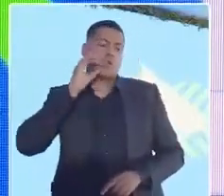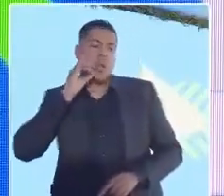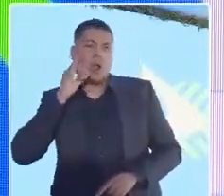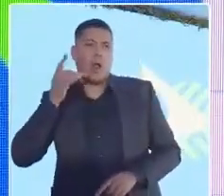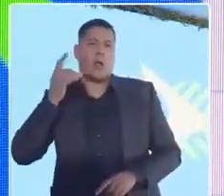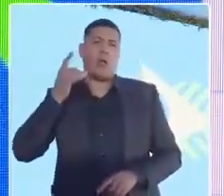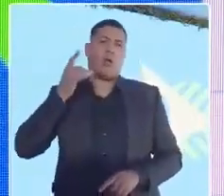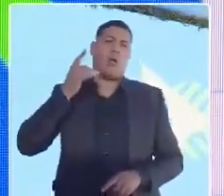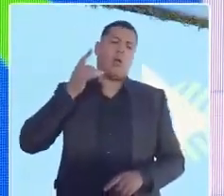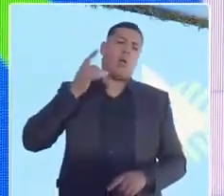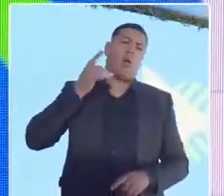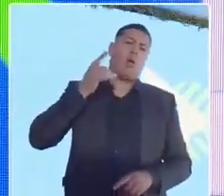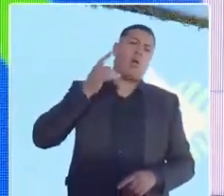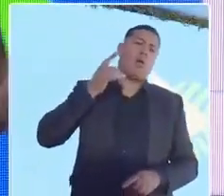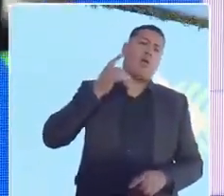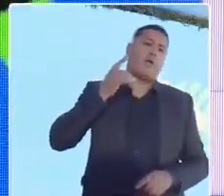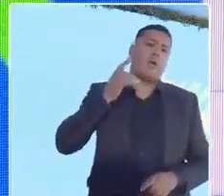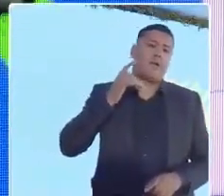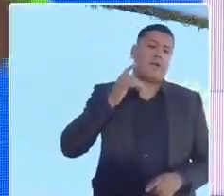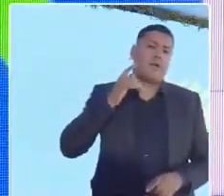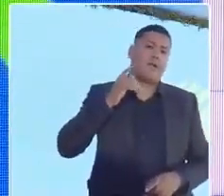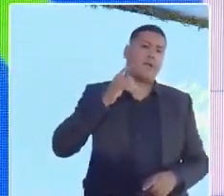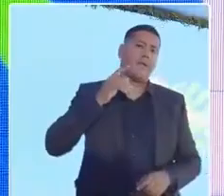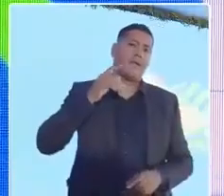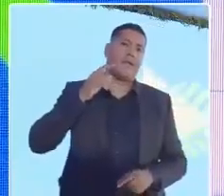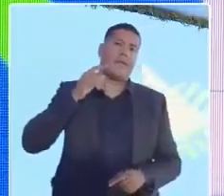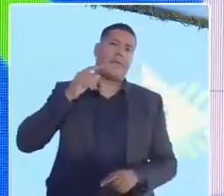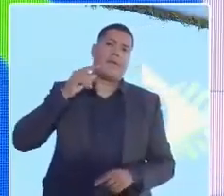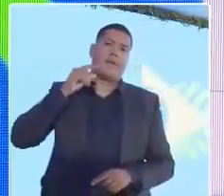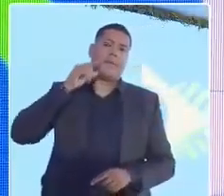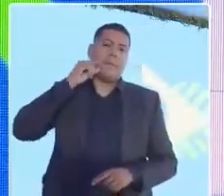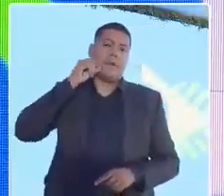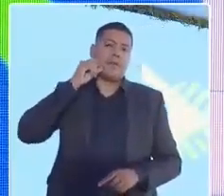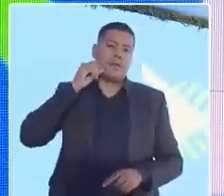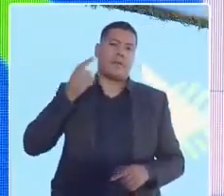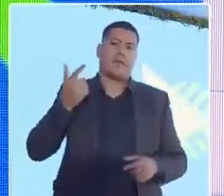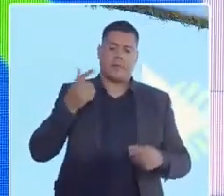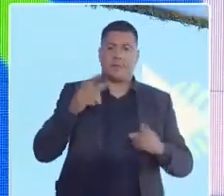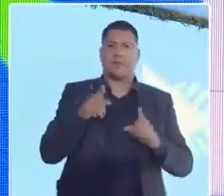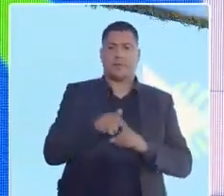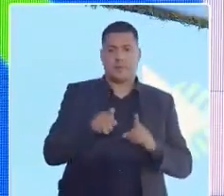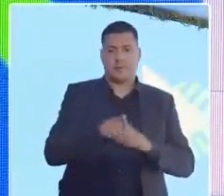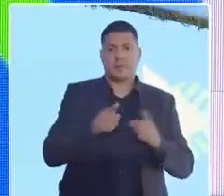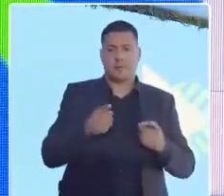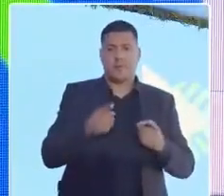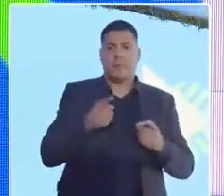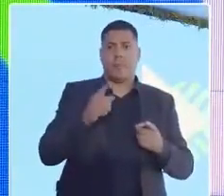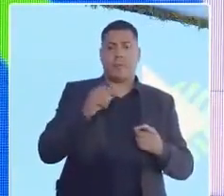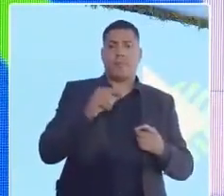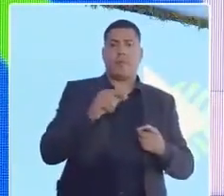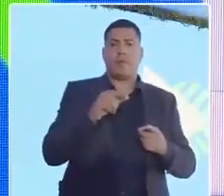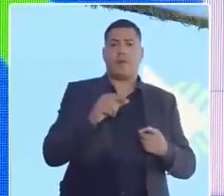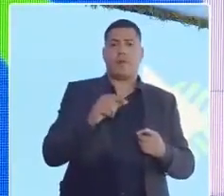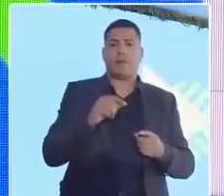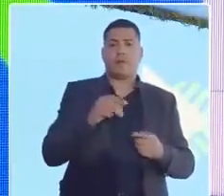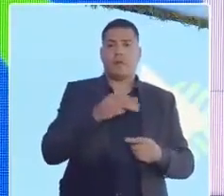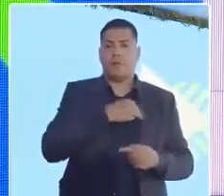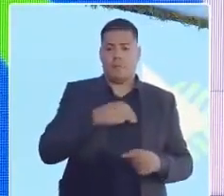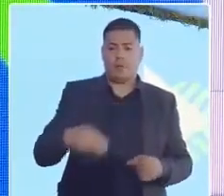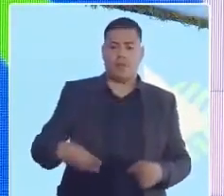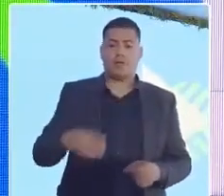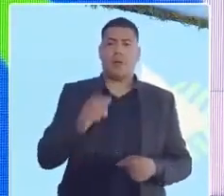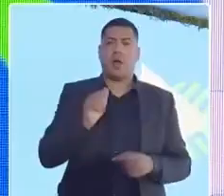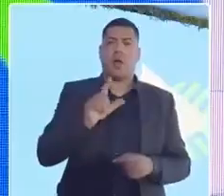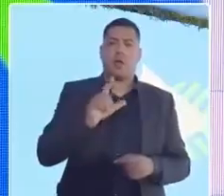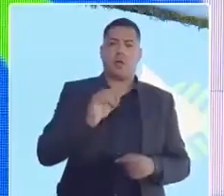enfim recentemente aprovamos com a luí Mercadante com bends apoio aos